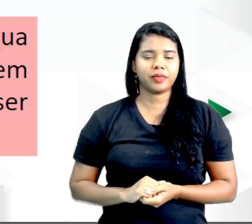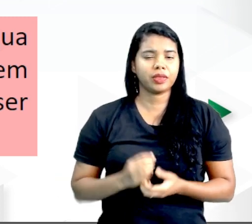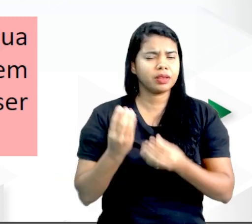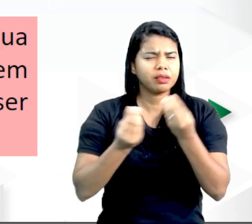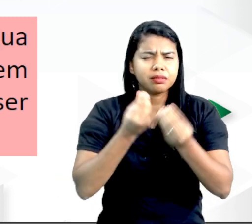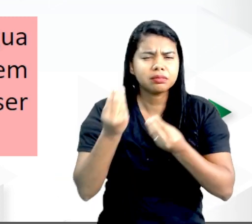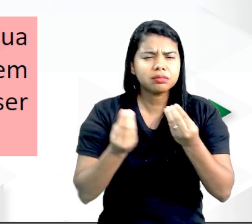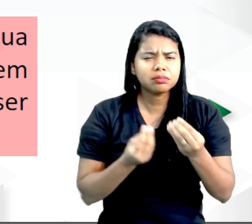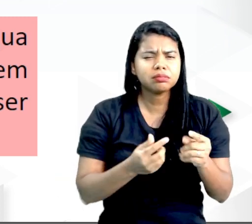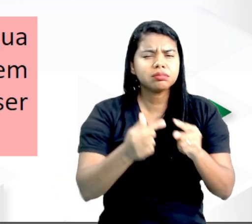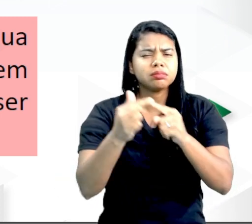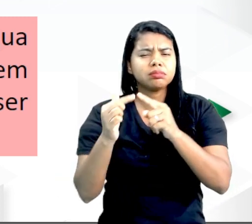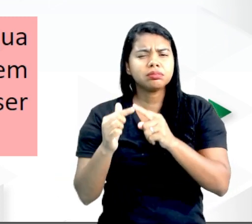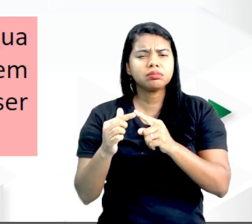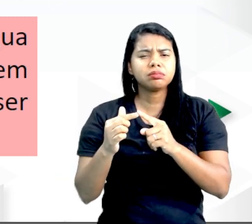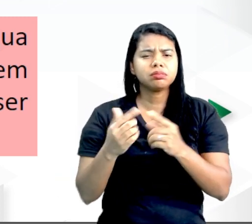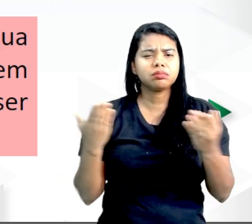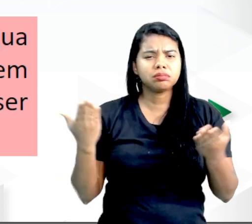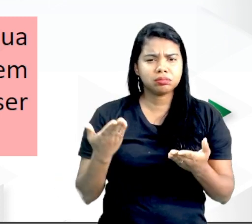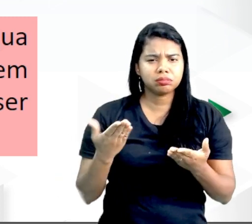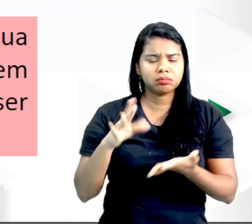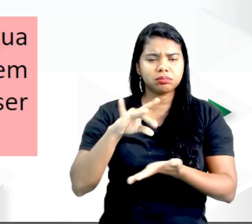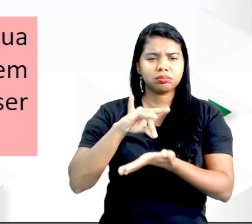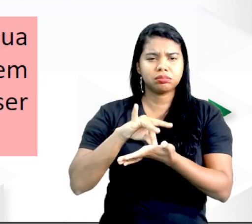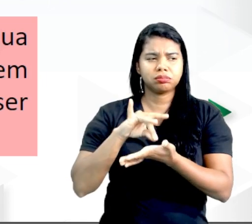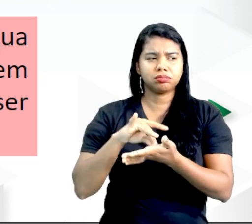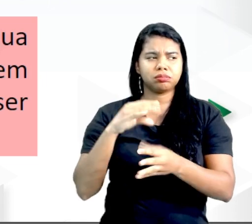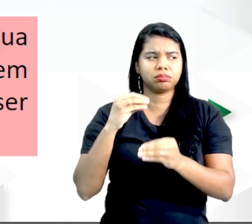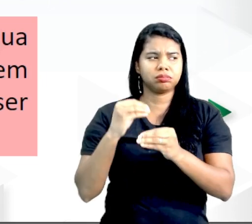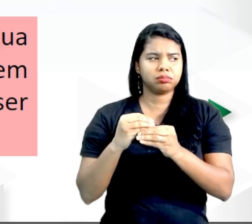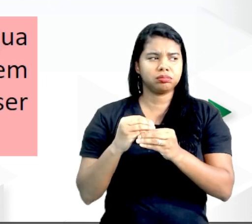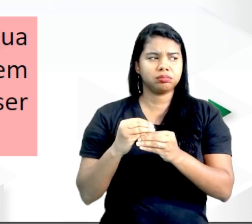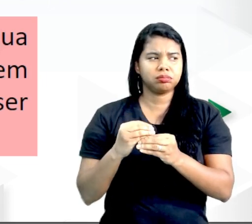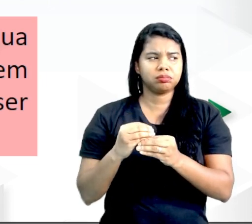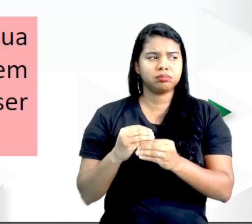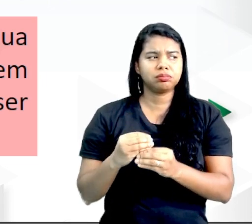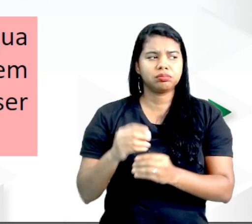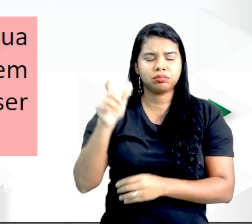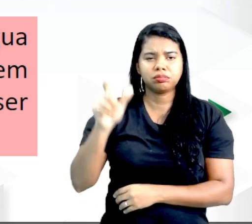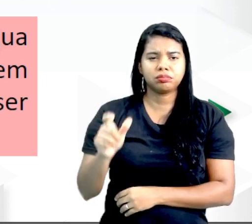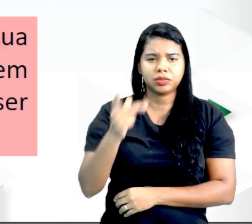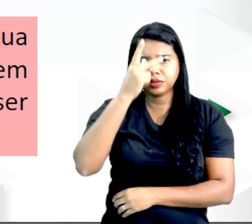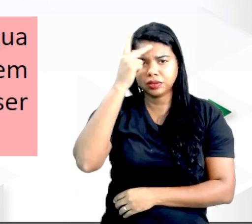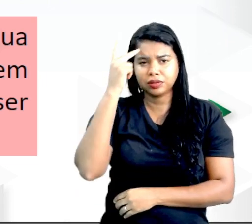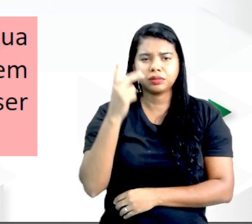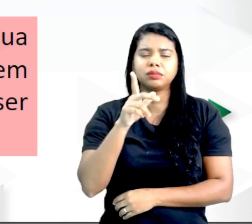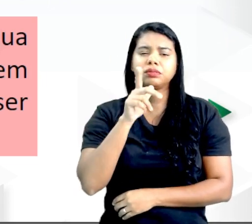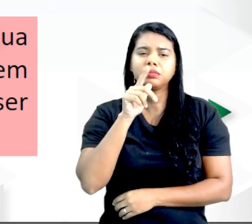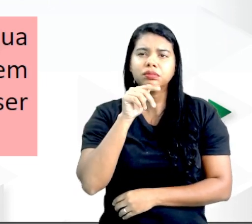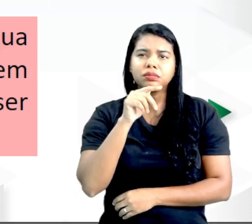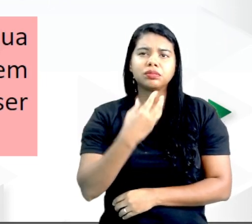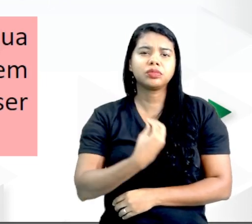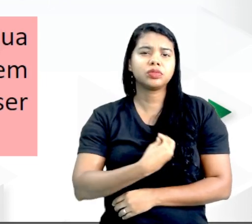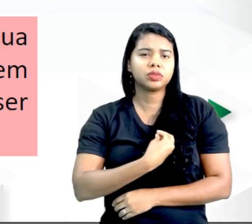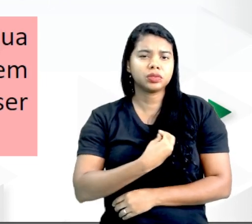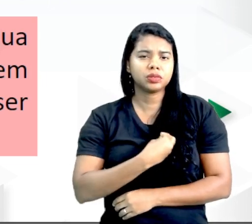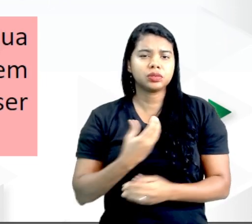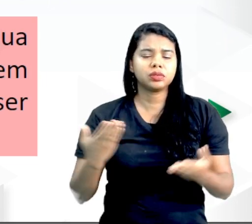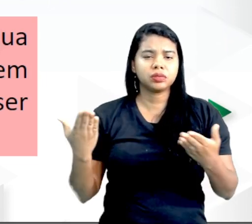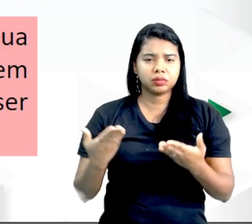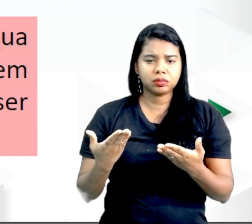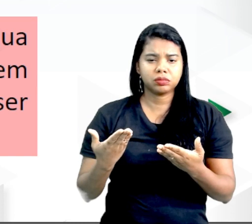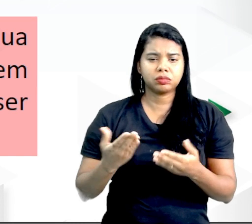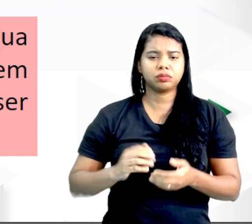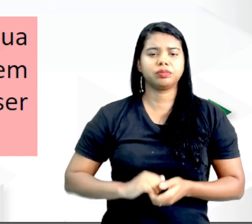fazer essa relação no mundo real? Você sabia que no mundo, para cada pessoa sem água potável que vive nas áreas